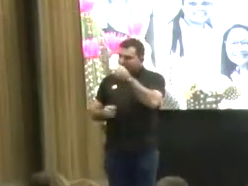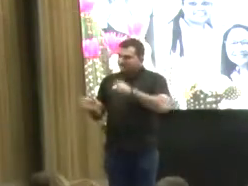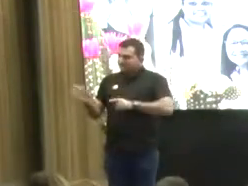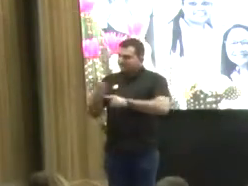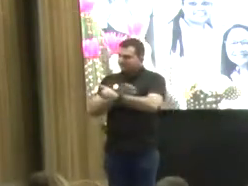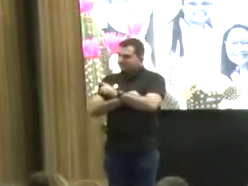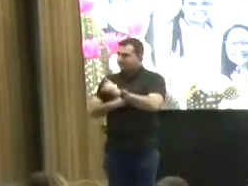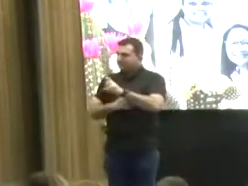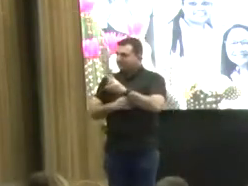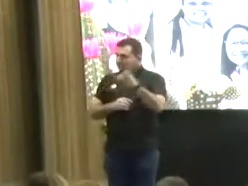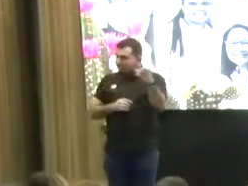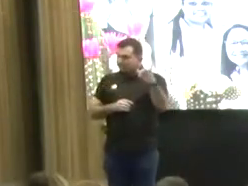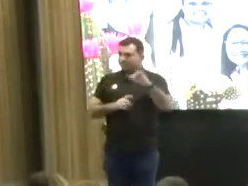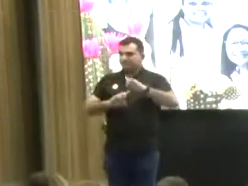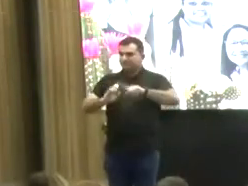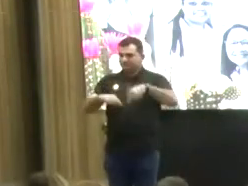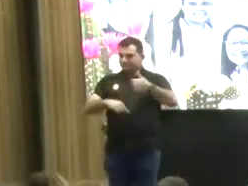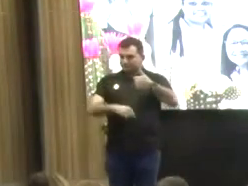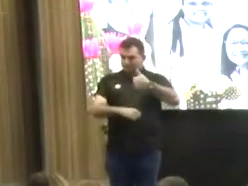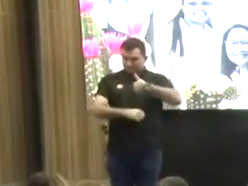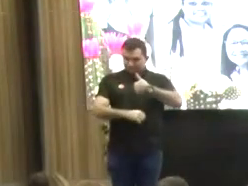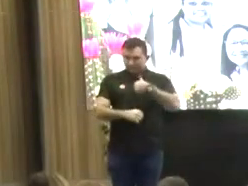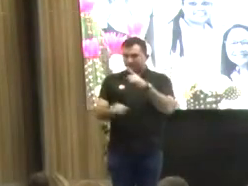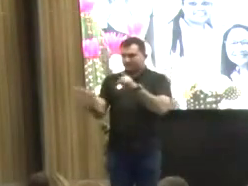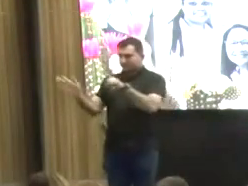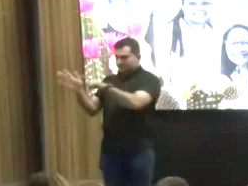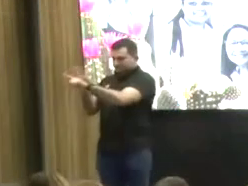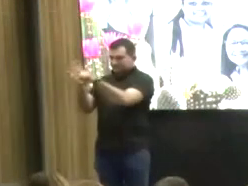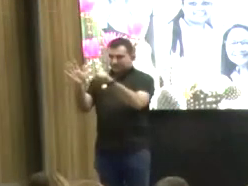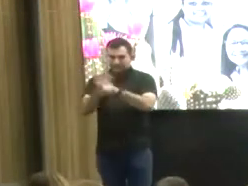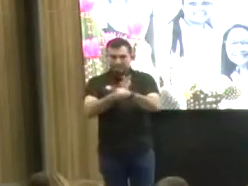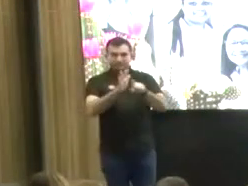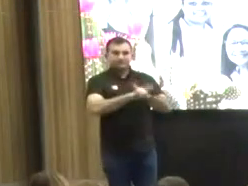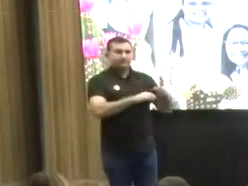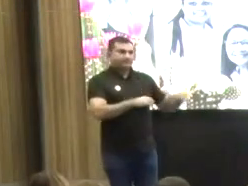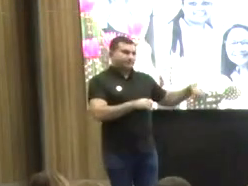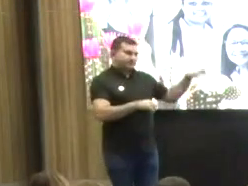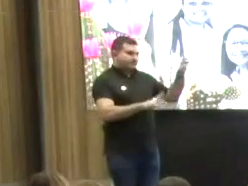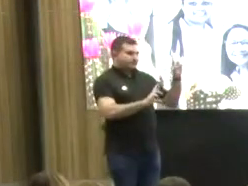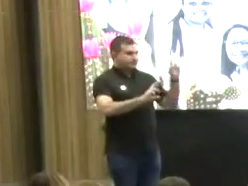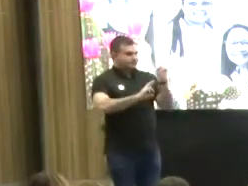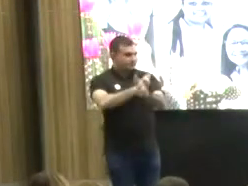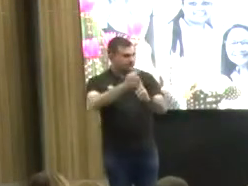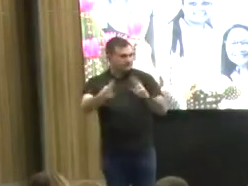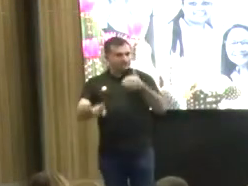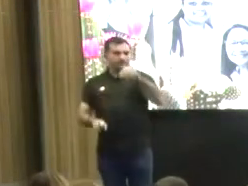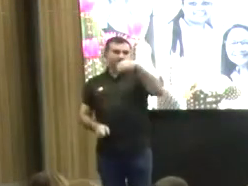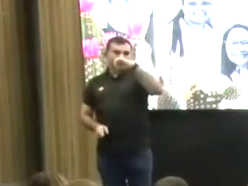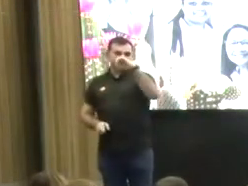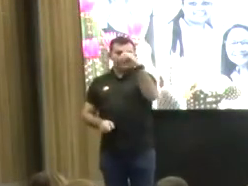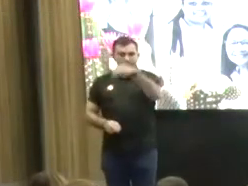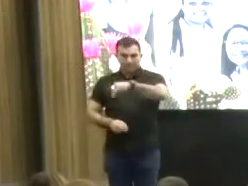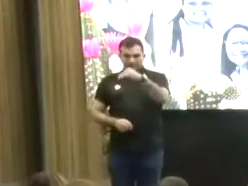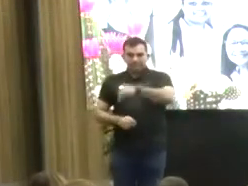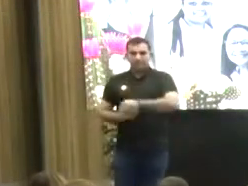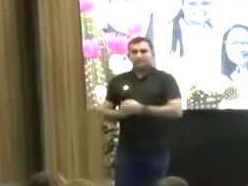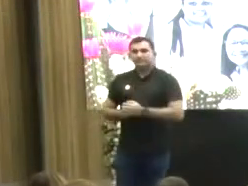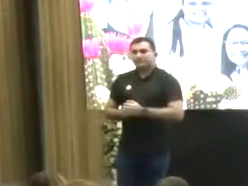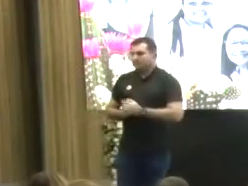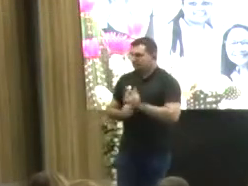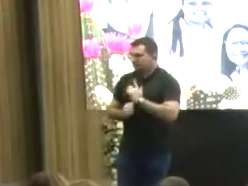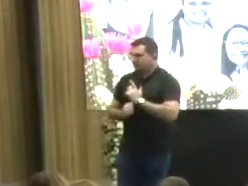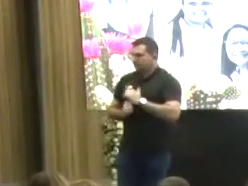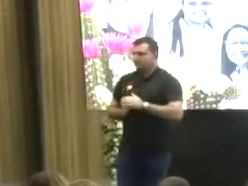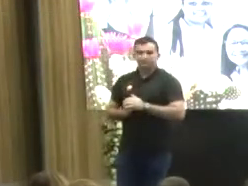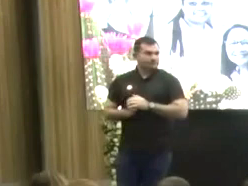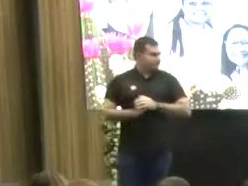e aí eu faço o bloco das perguntas, tá certo? Que aí a gente tem uns 10 minutinhos, pelo menos. A gente passou